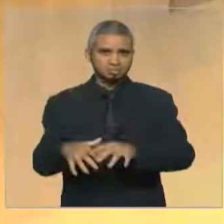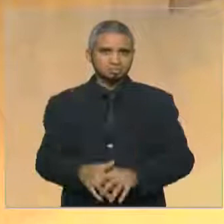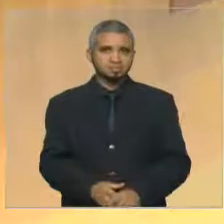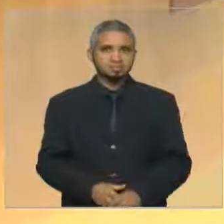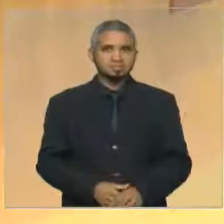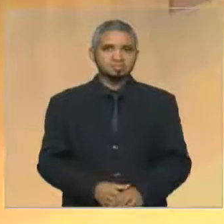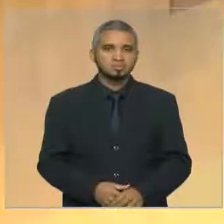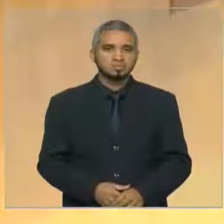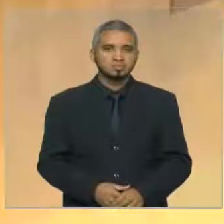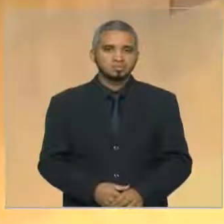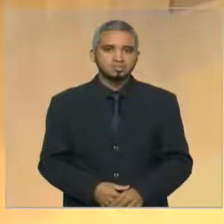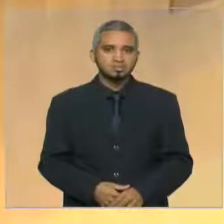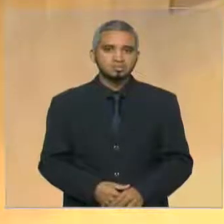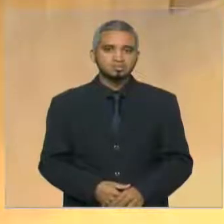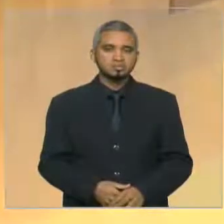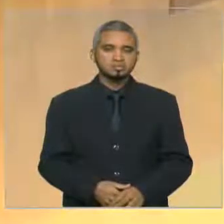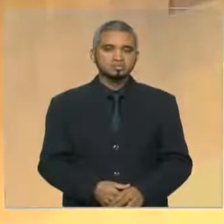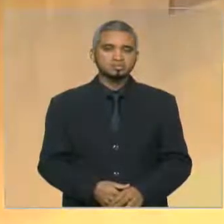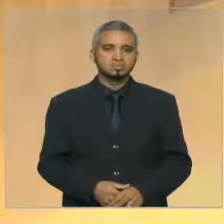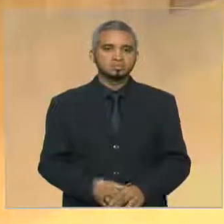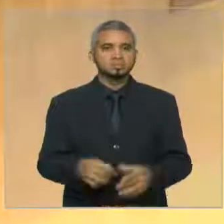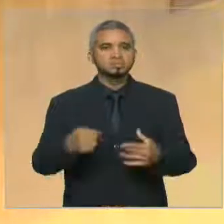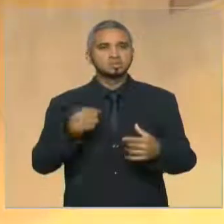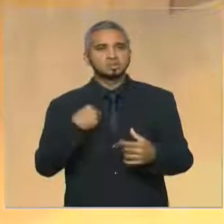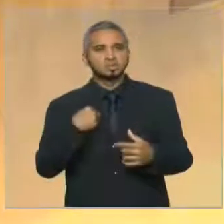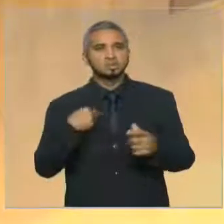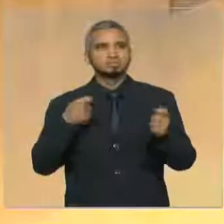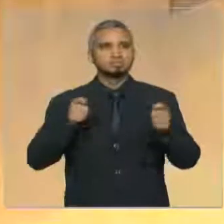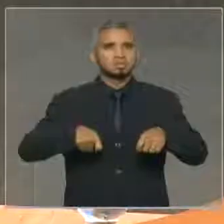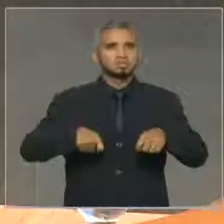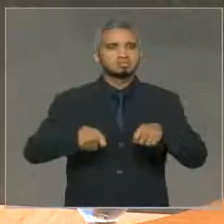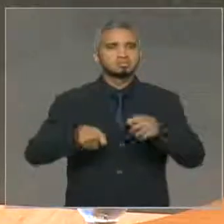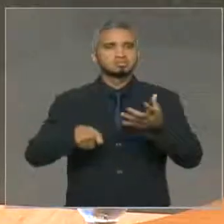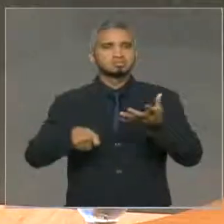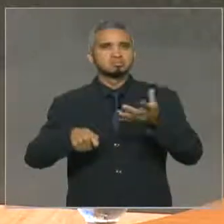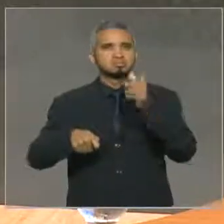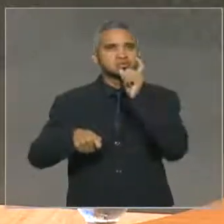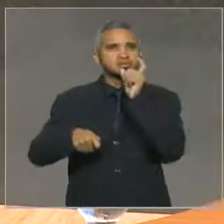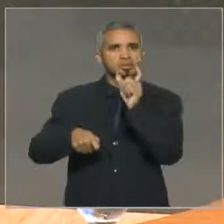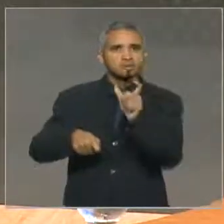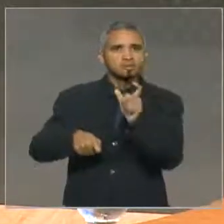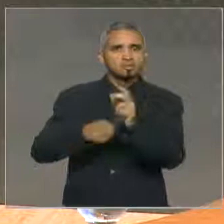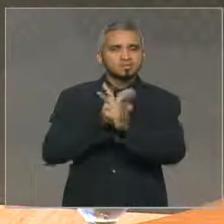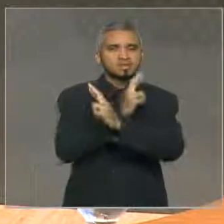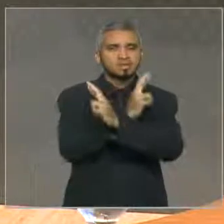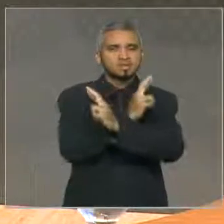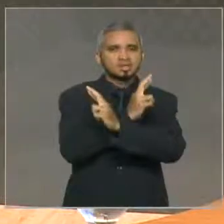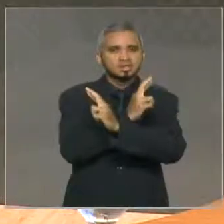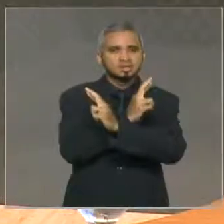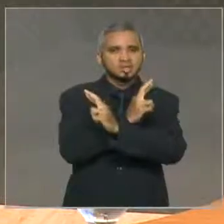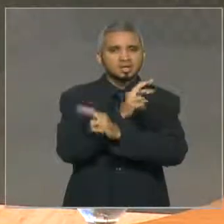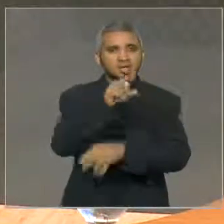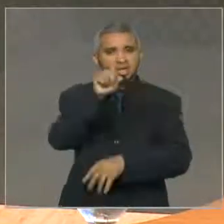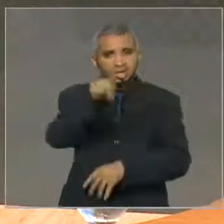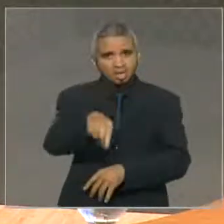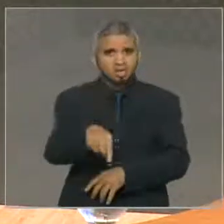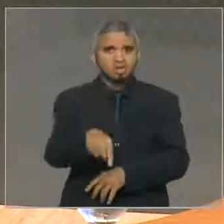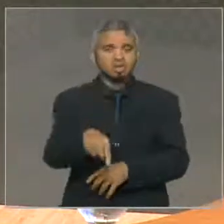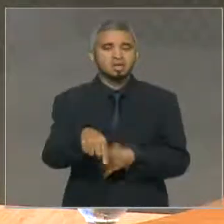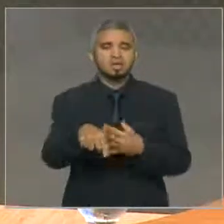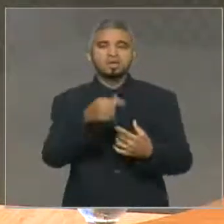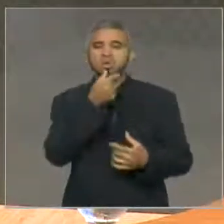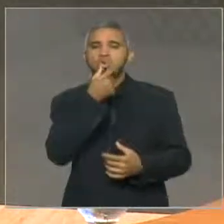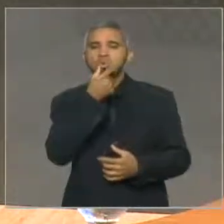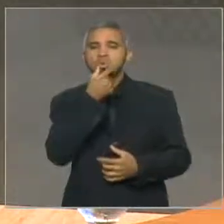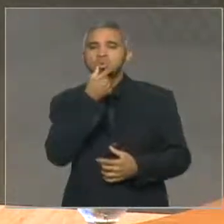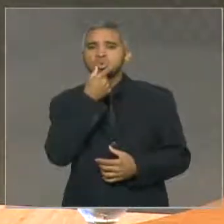Eu, brincando, diria que a Receita Federal é aquele senhor, não com 80